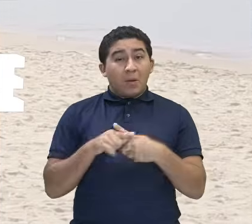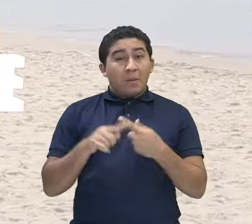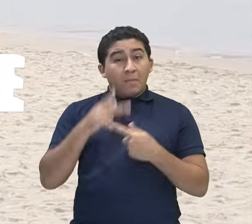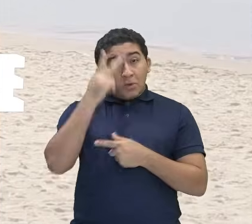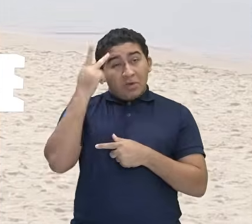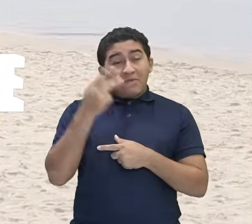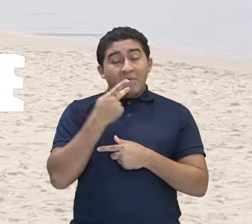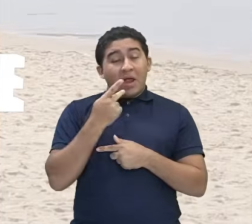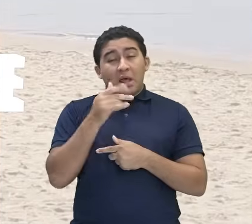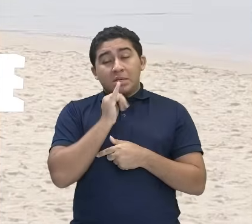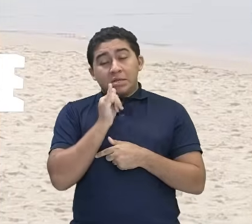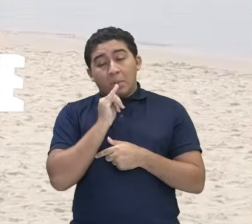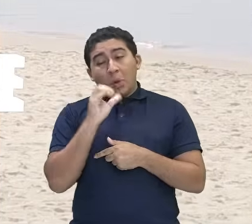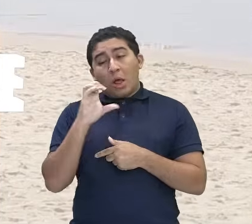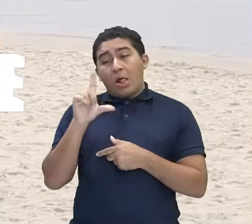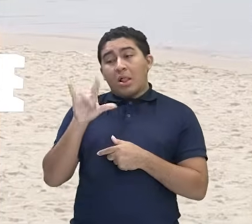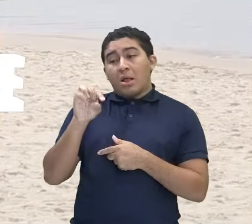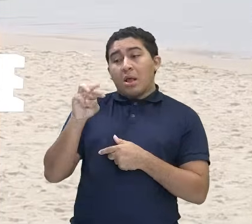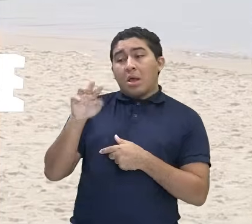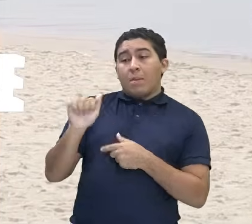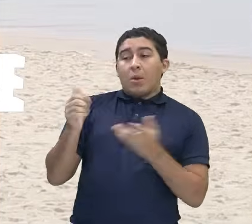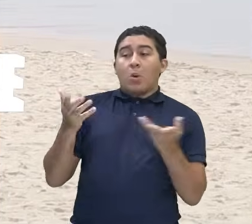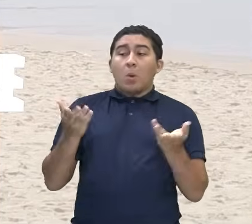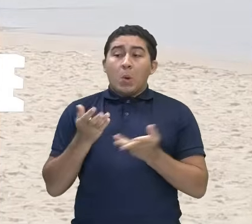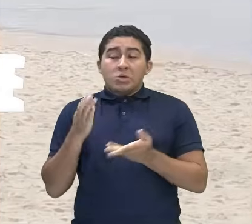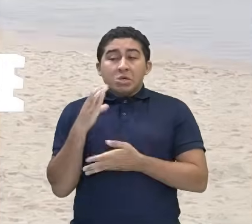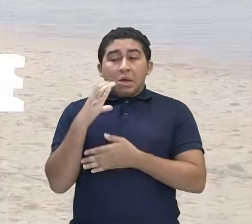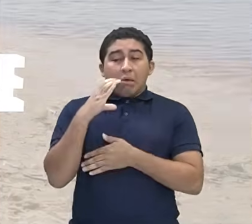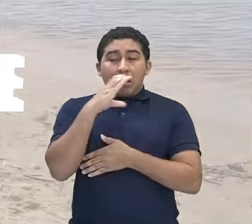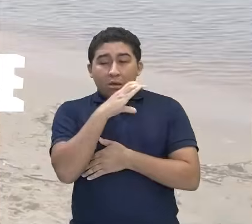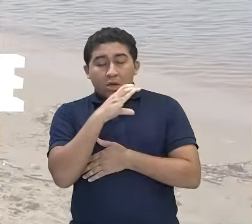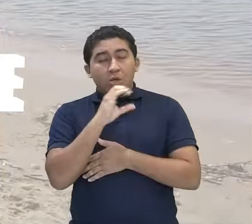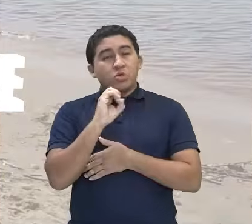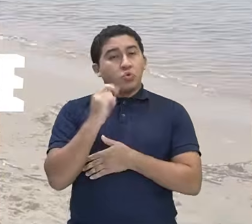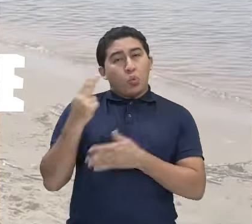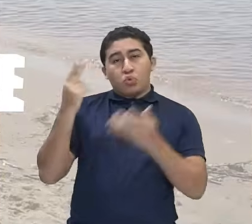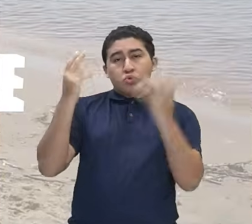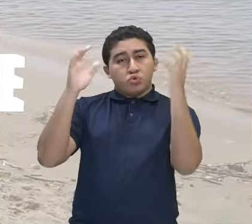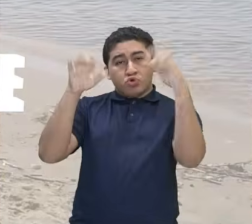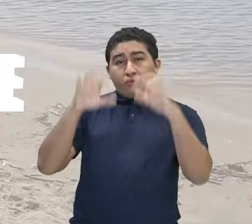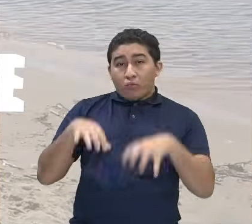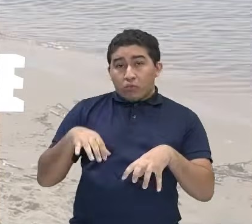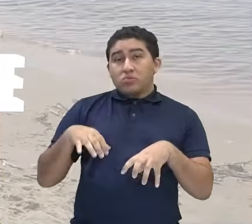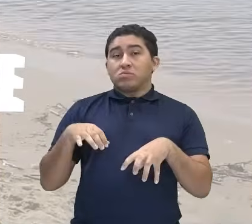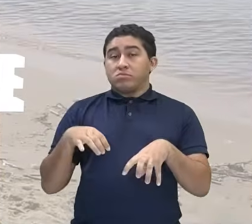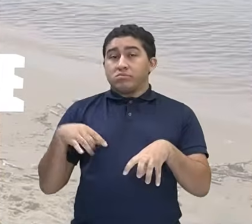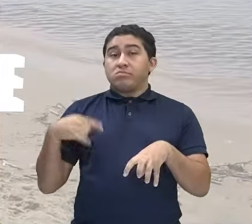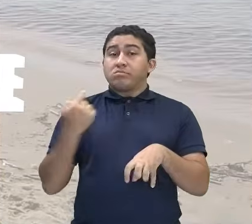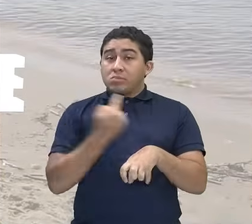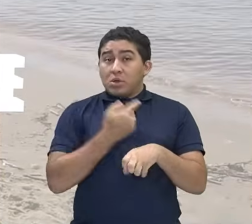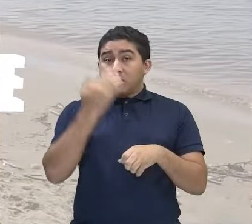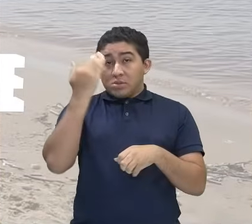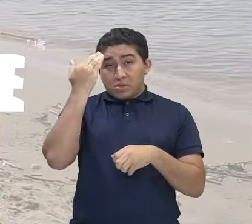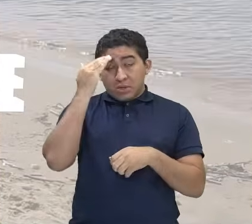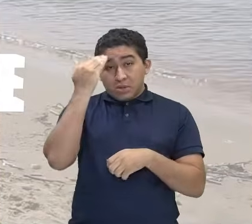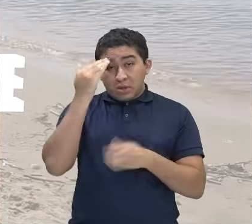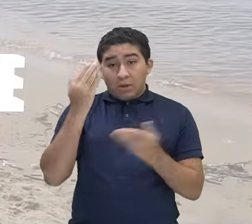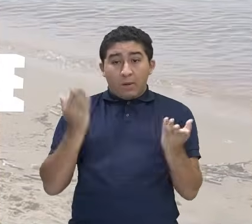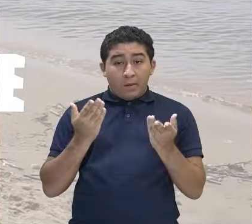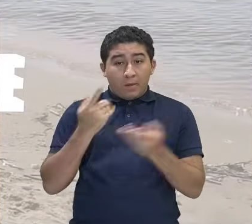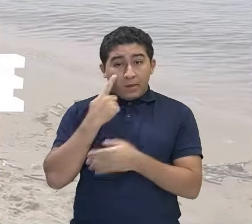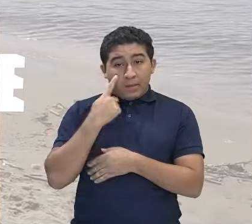está quente, né? Hoje o clima vai ser chuvoso. E é o que a gente vai entender agora,